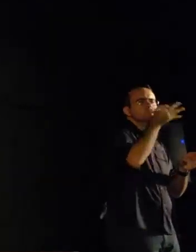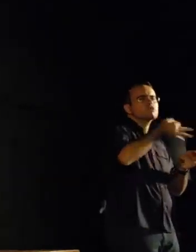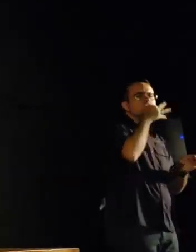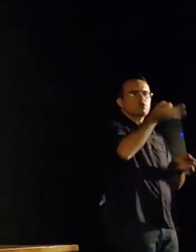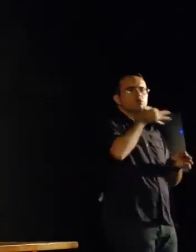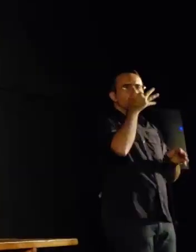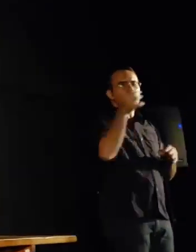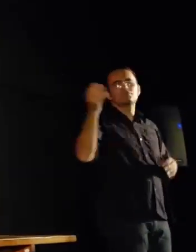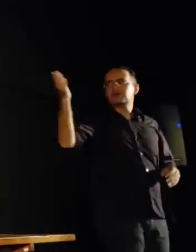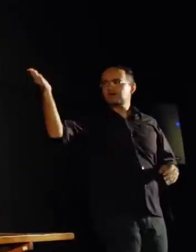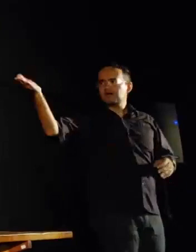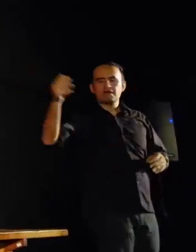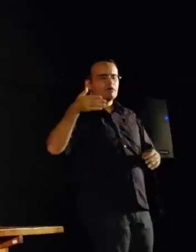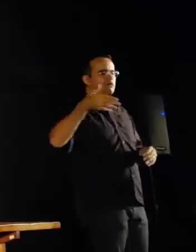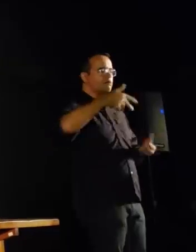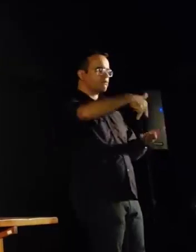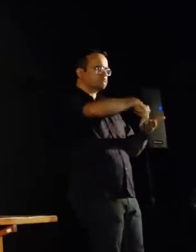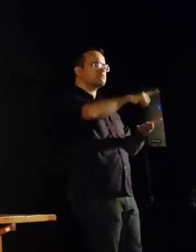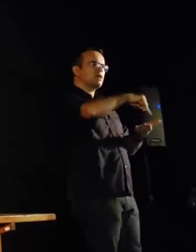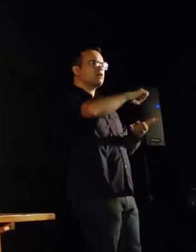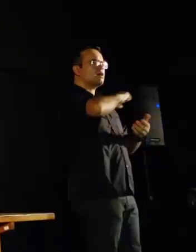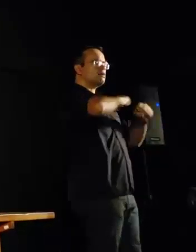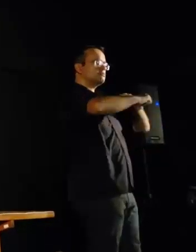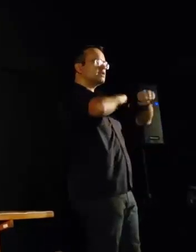de debatedora e etc.